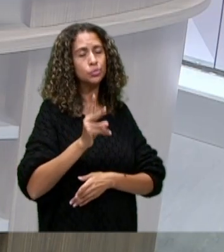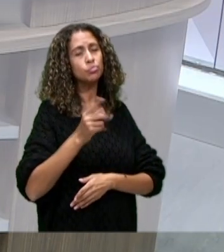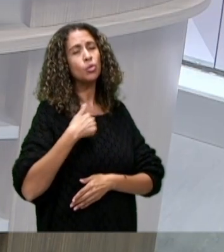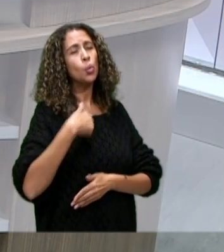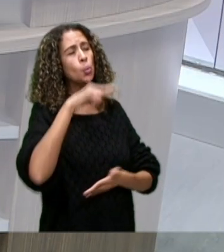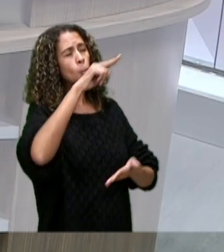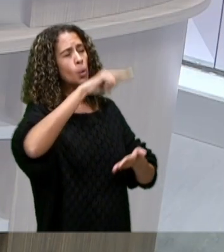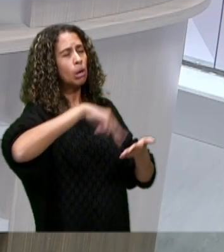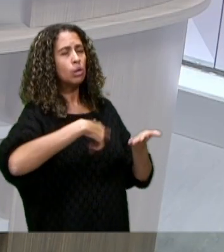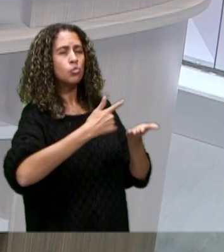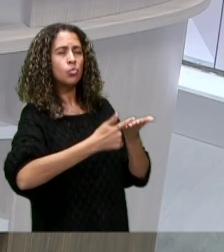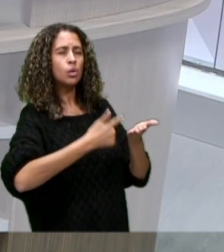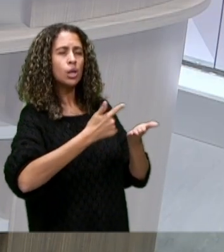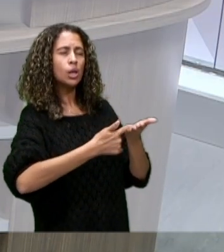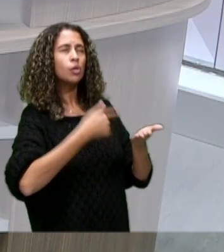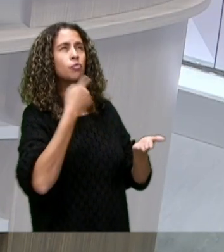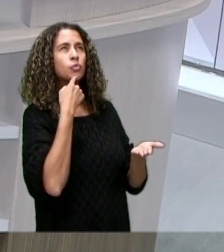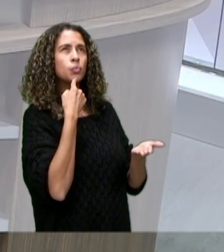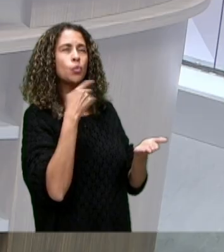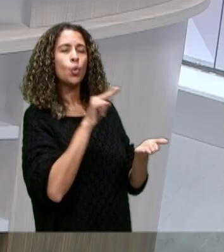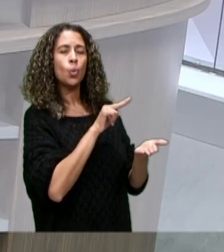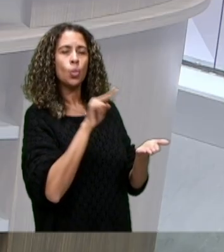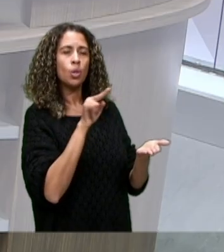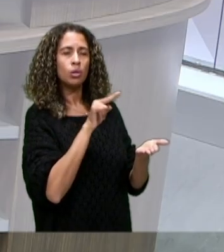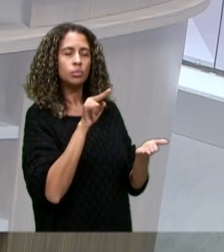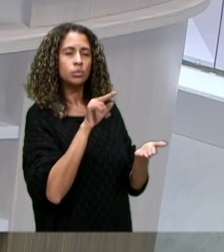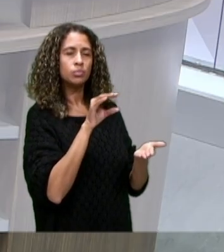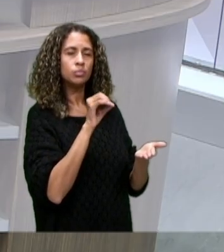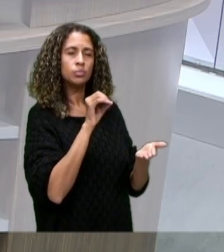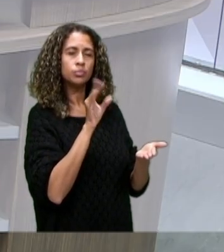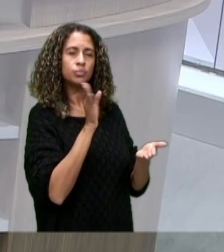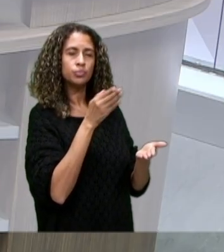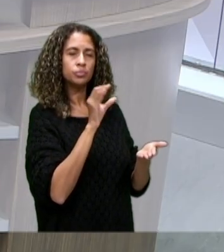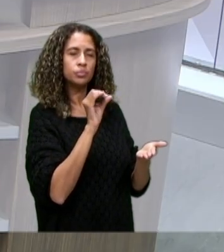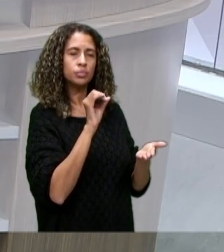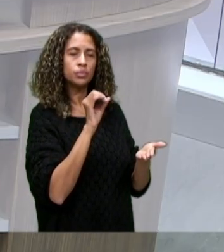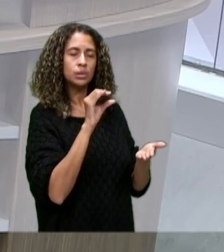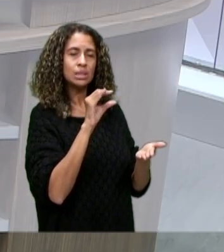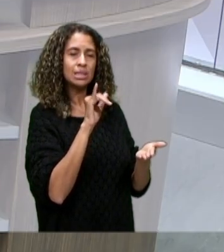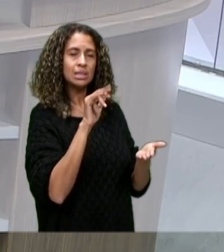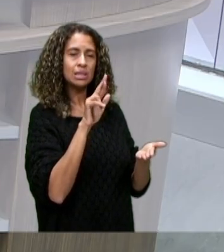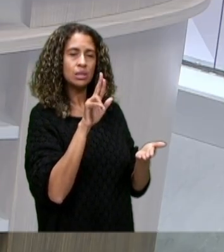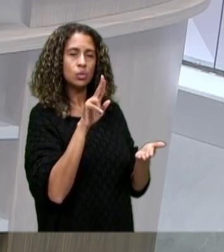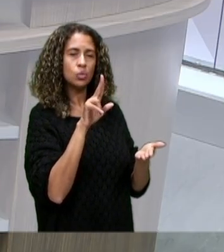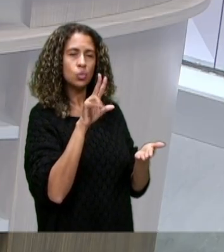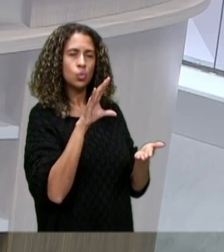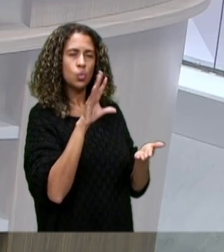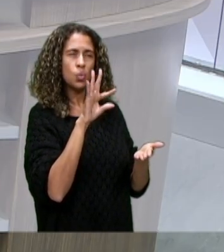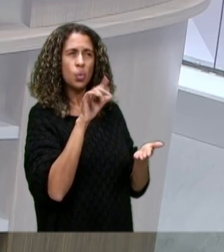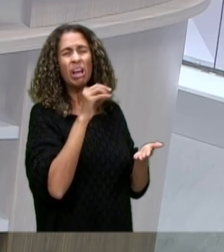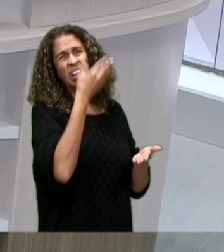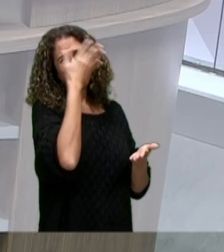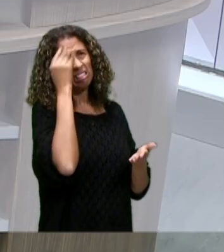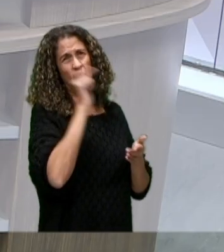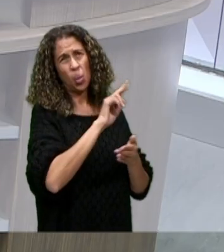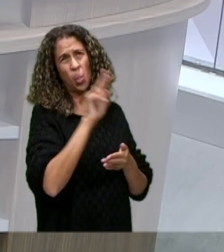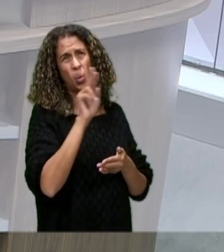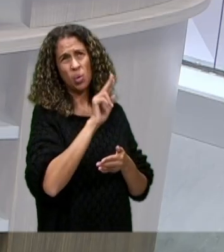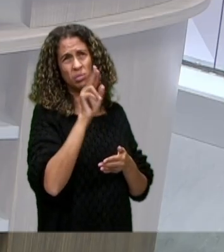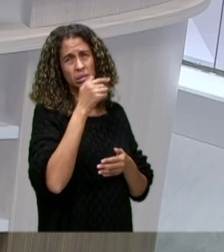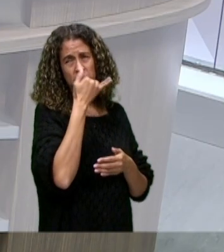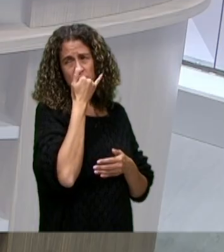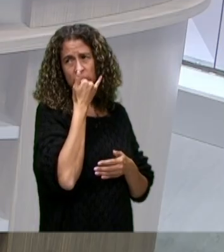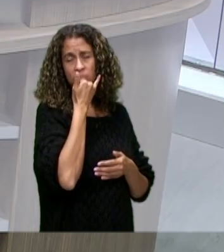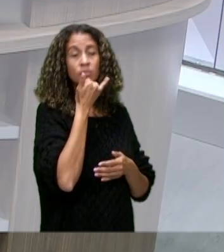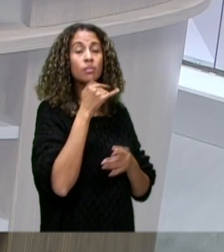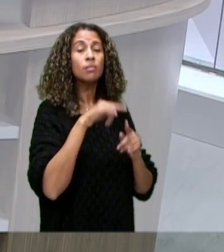Ken Follett chamado O Círculo, o Novo Círculo, eu não me recordo agora o nome certinho.